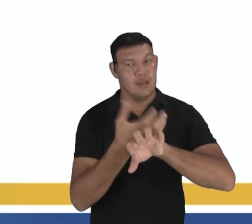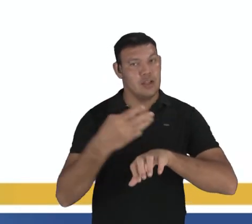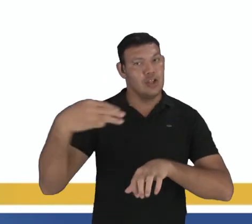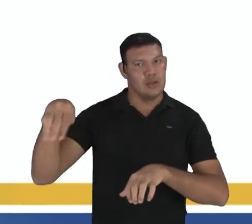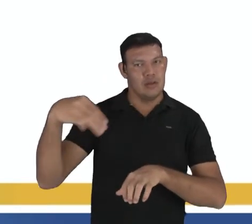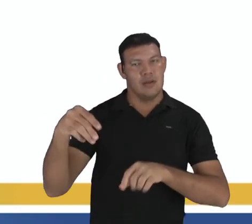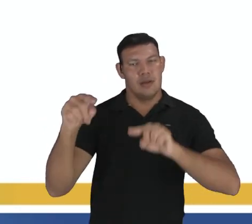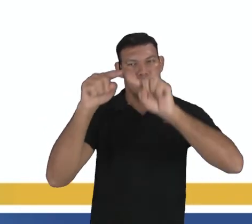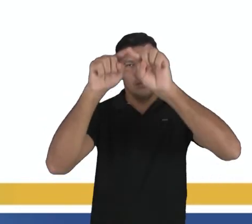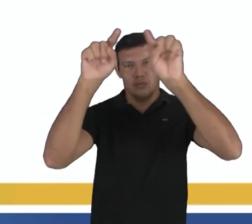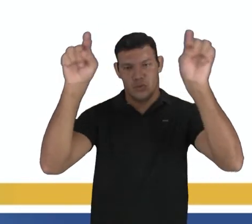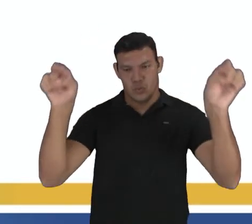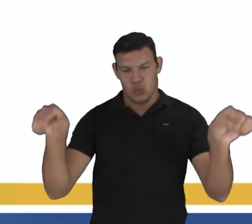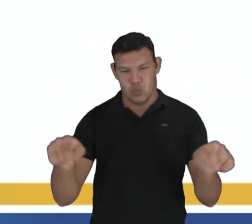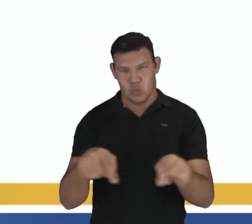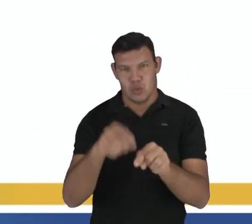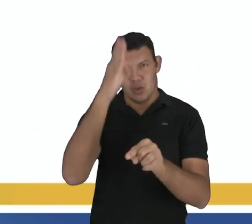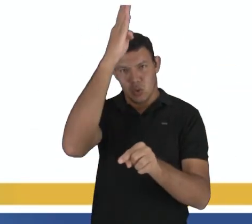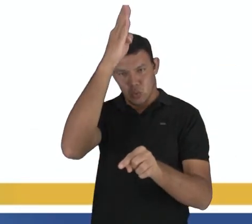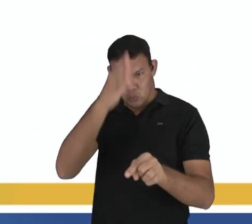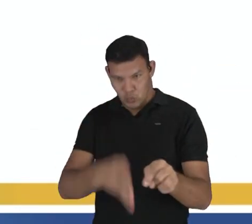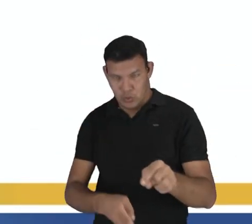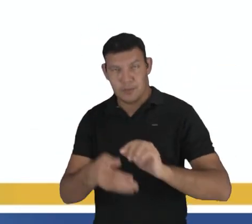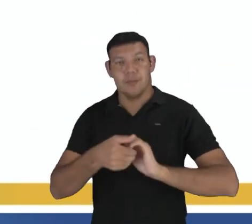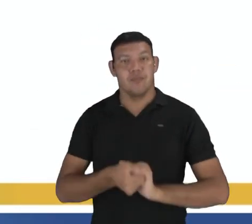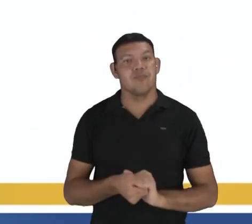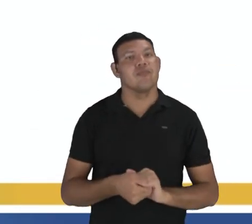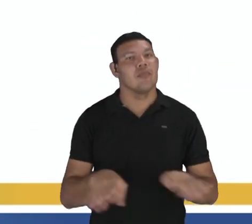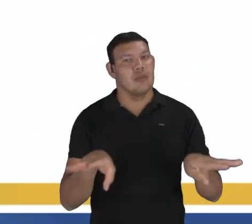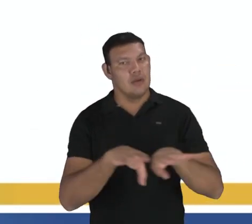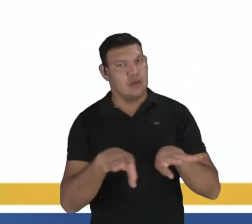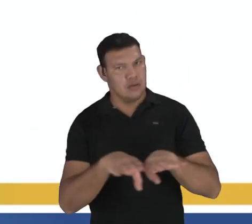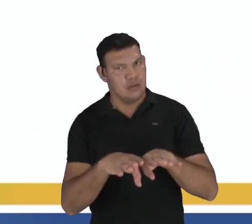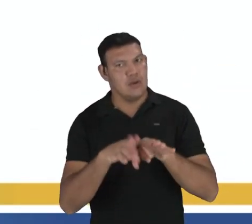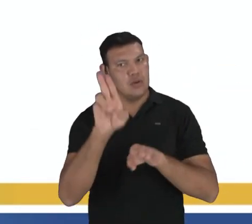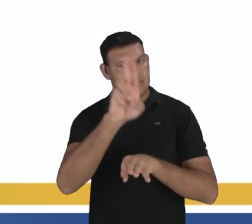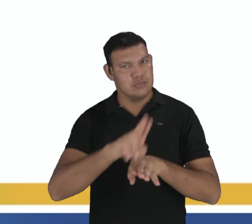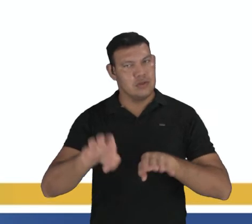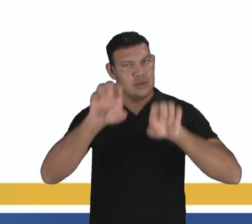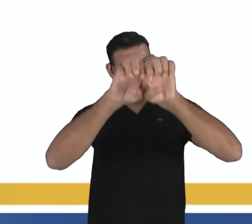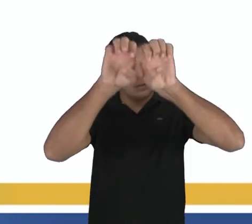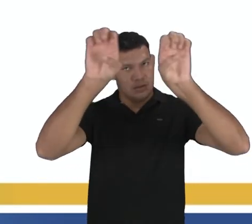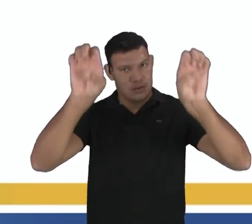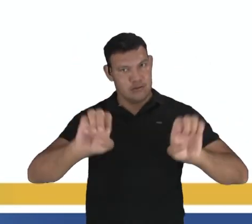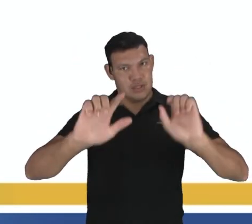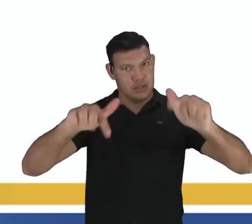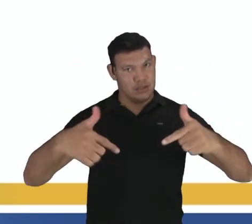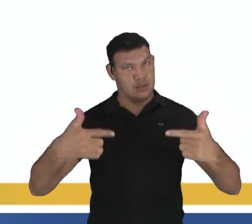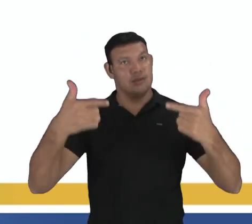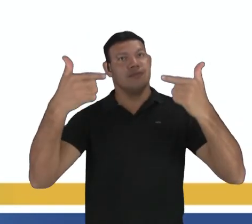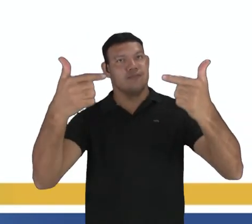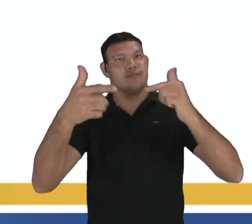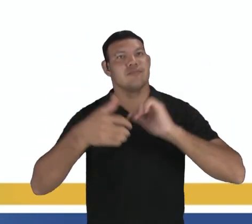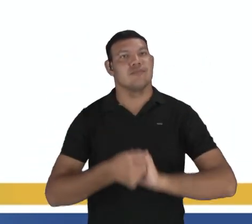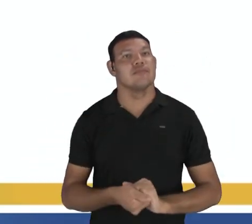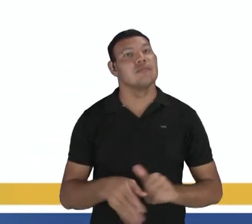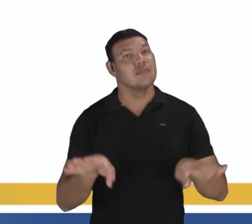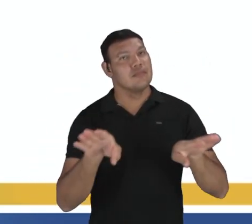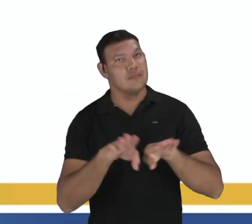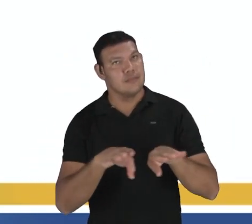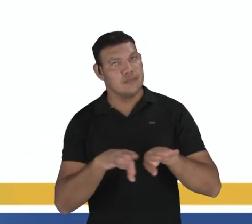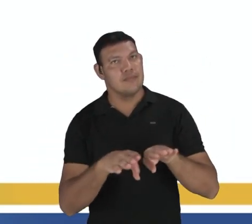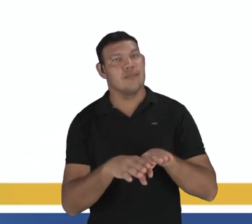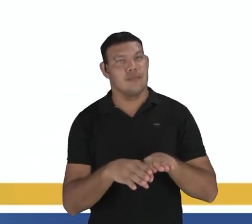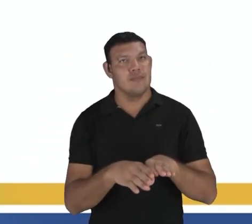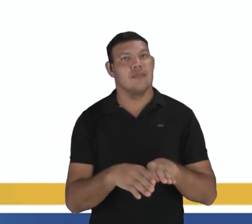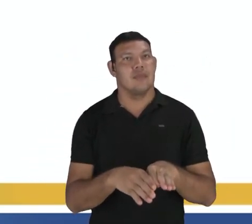de 360 graus, utilizavam uma equação, essas equações do segundo grau, foram os